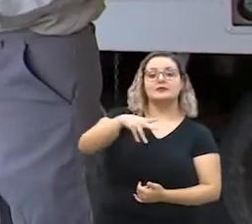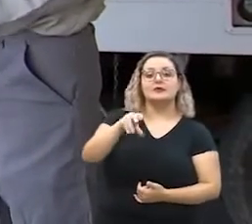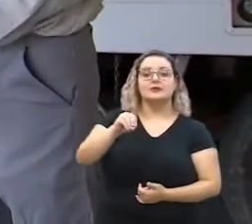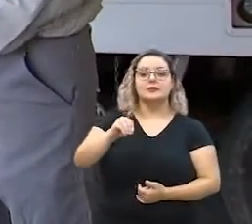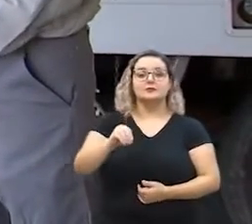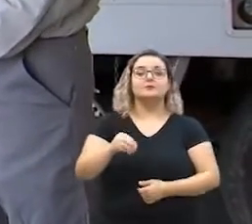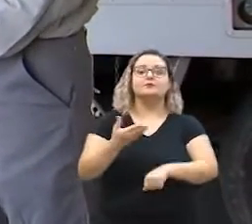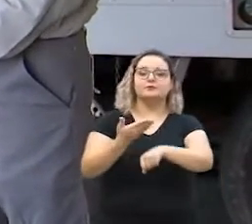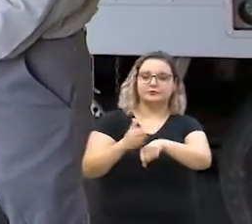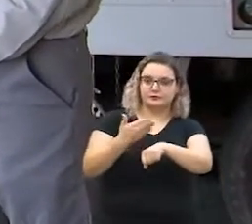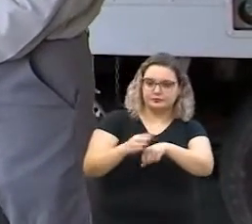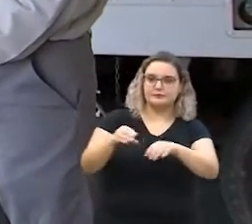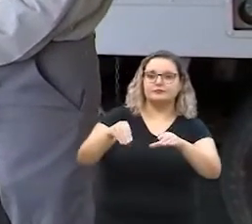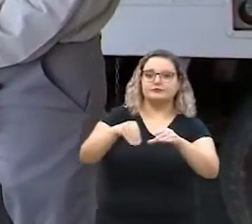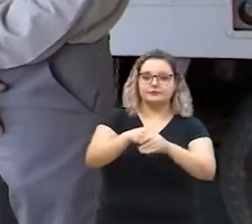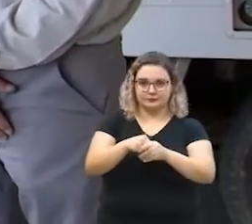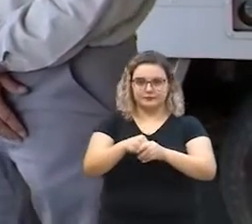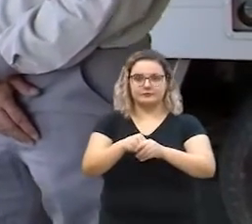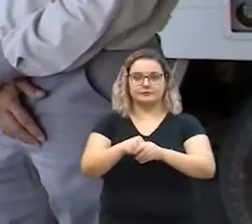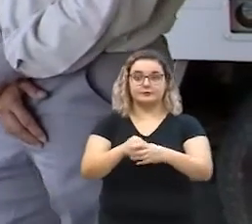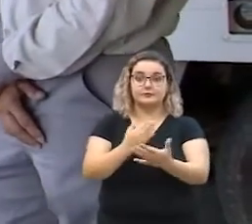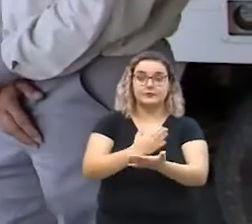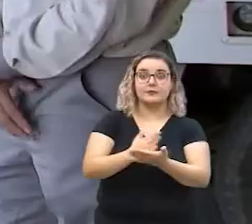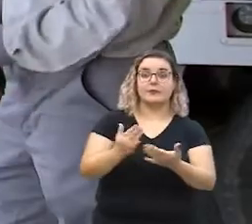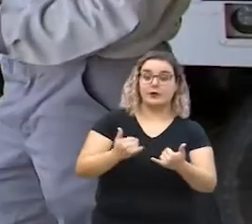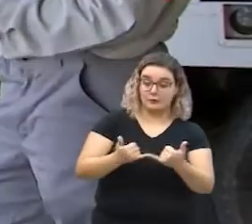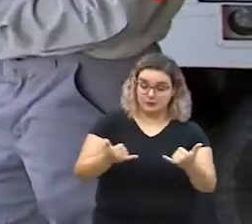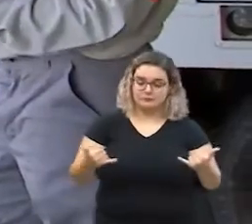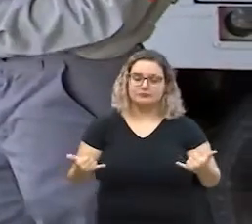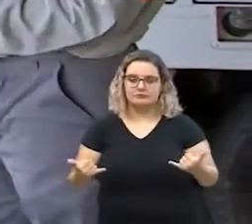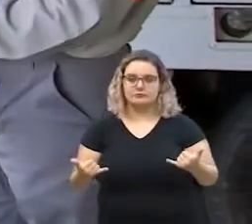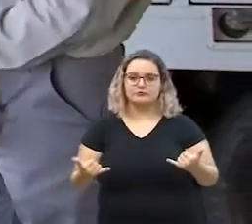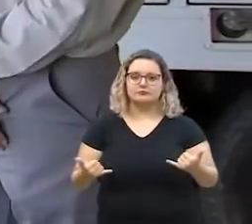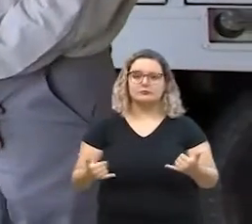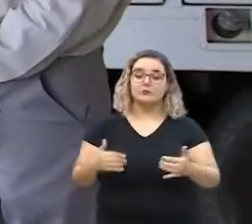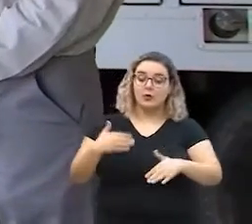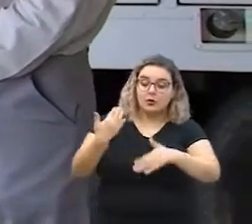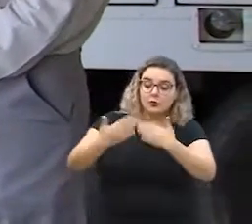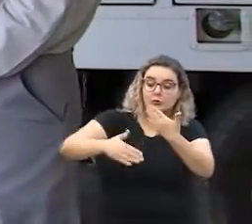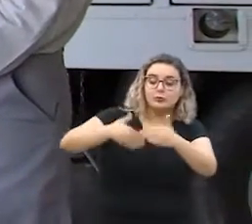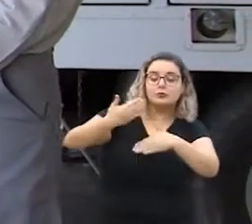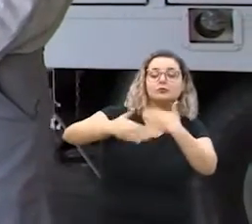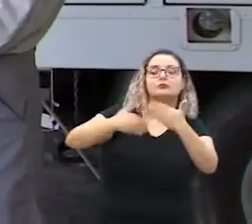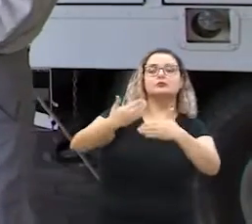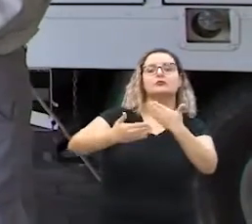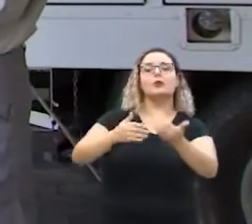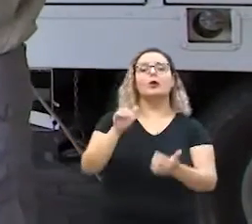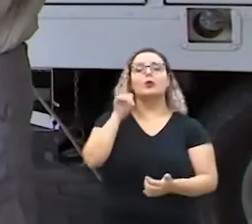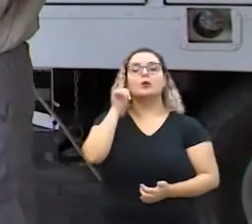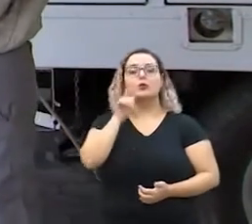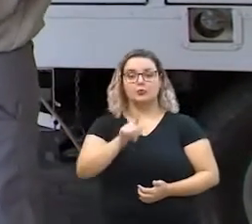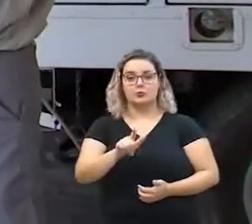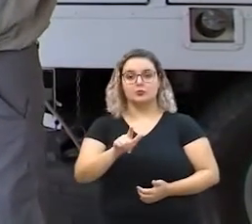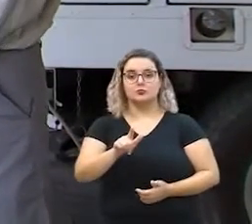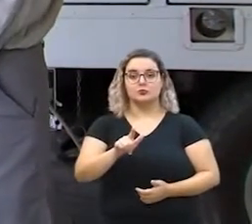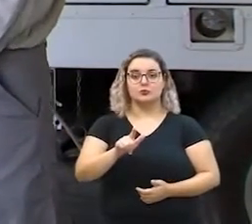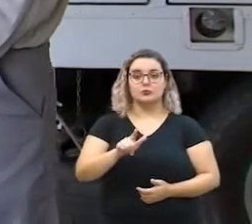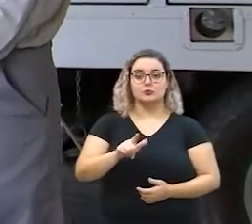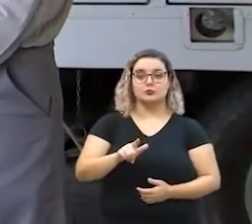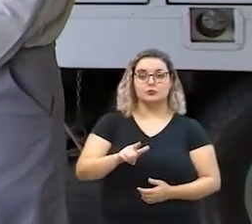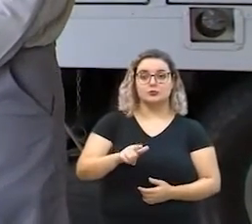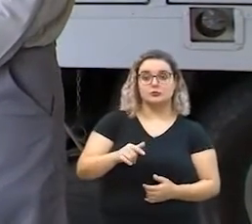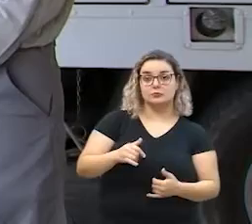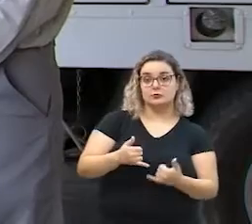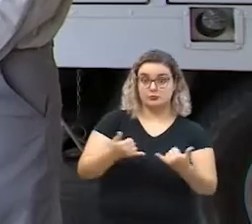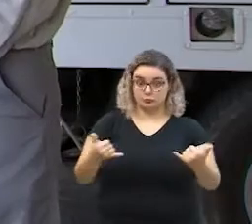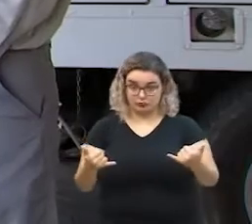treinamento interno dentro da companhia, iniciei como eletricista de manutenção e os anos foram se passando e eu consegui, através de recrutamento interno,